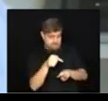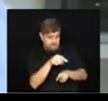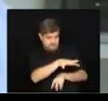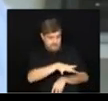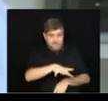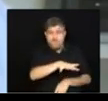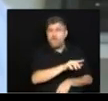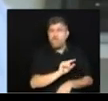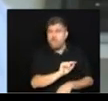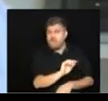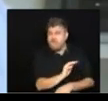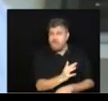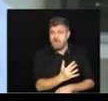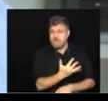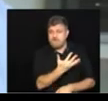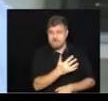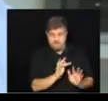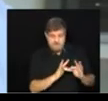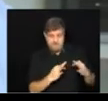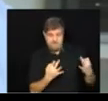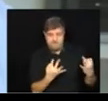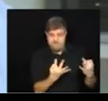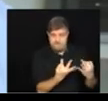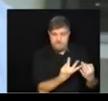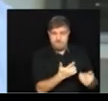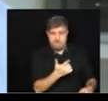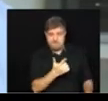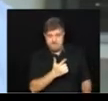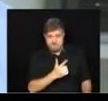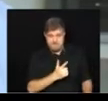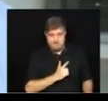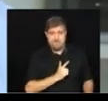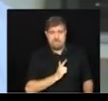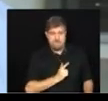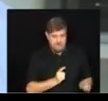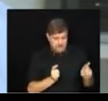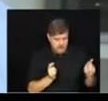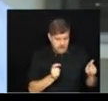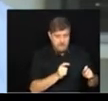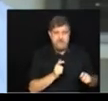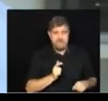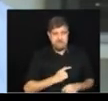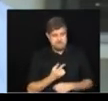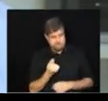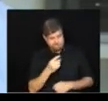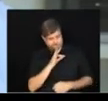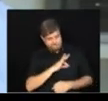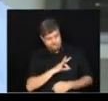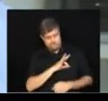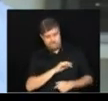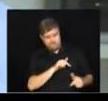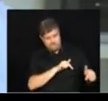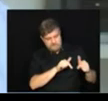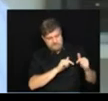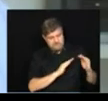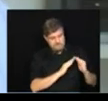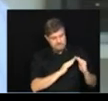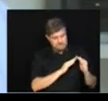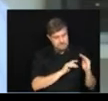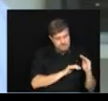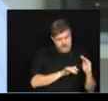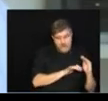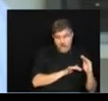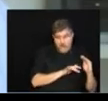aquelas famílias mais afluentes que puderam manter renda, trabalhar em home office,